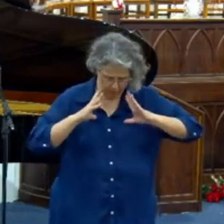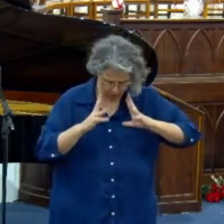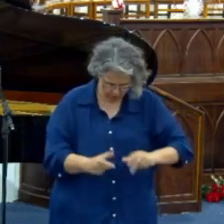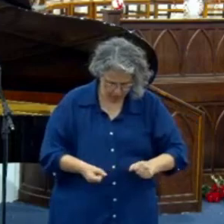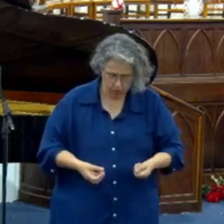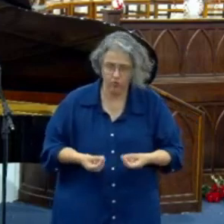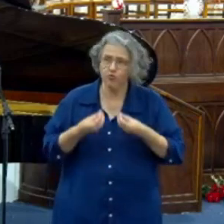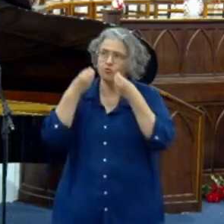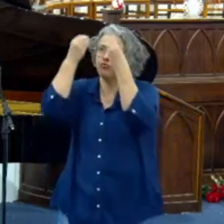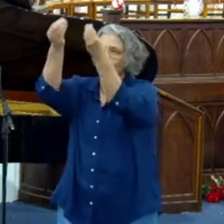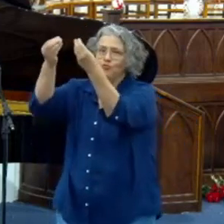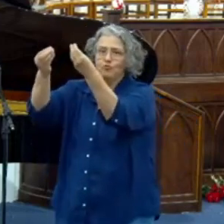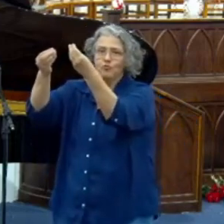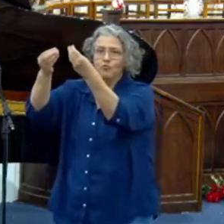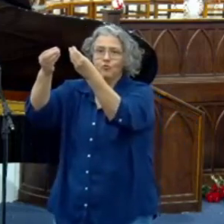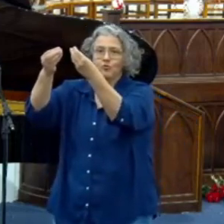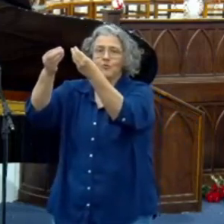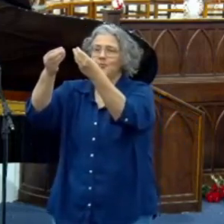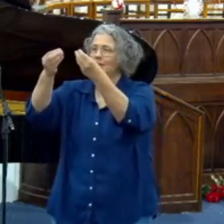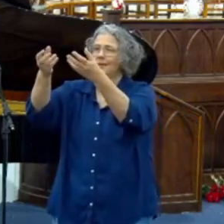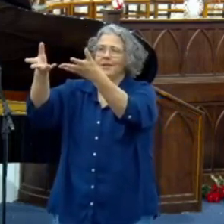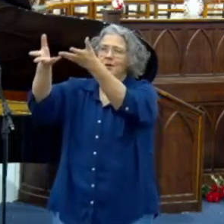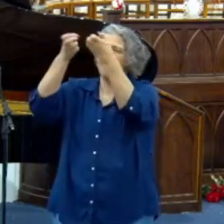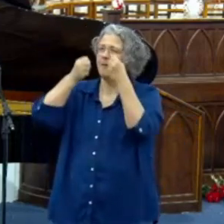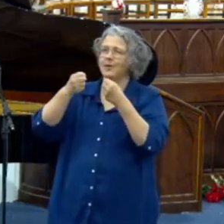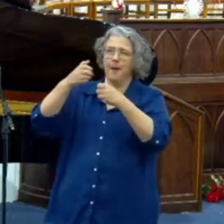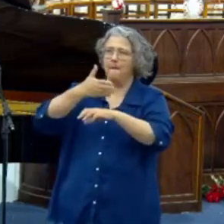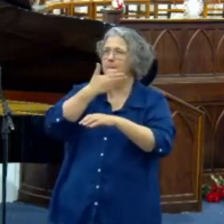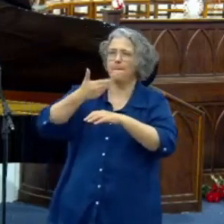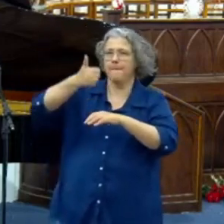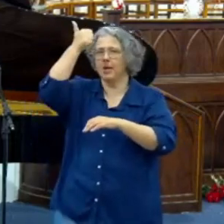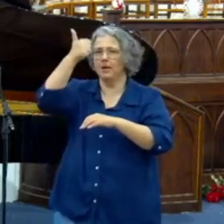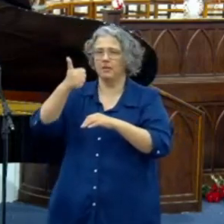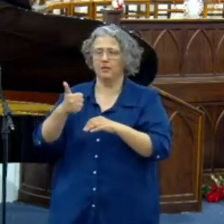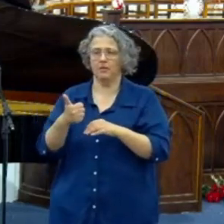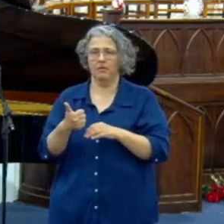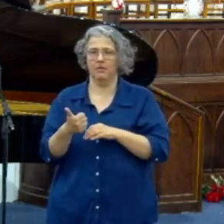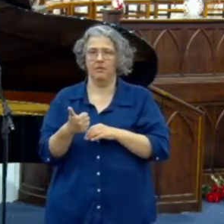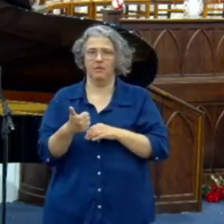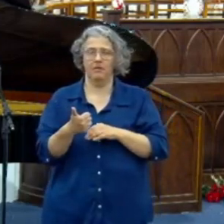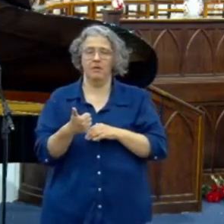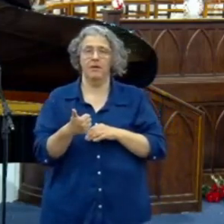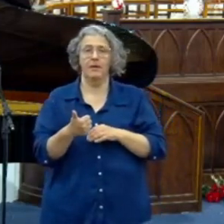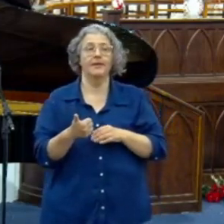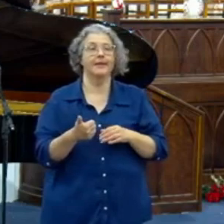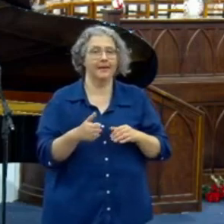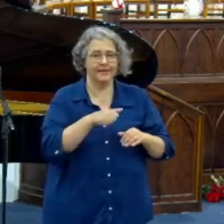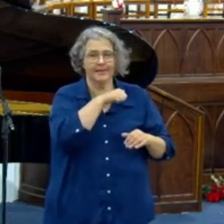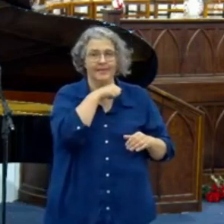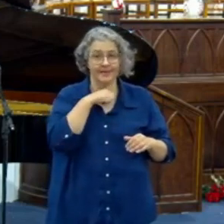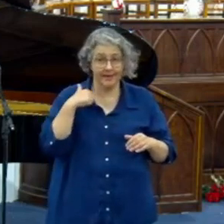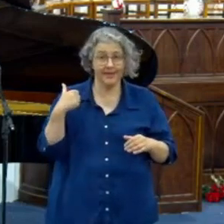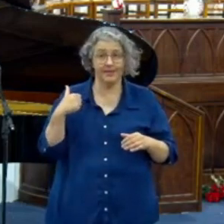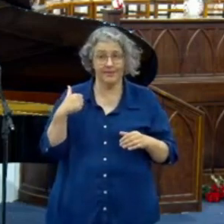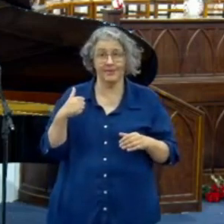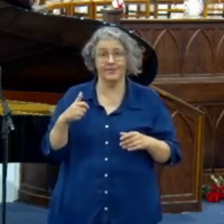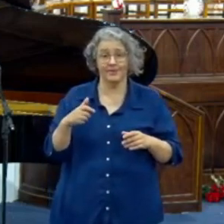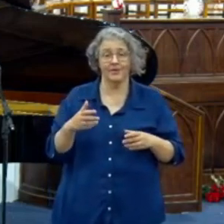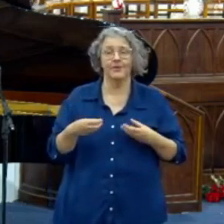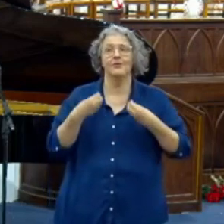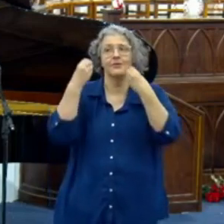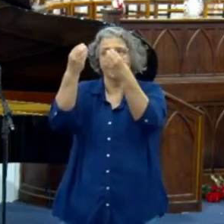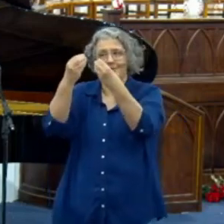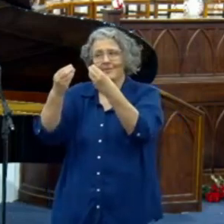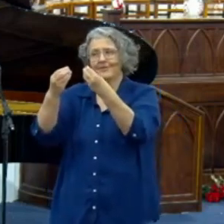tudo para ganhar algo muito maior. Em cada sacrifício por Ele, descobrimos mais